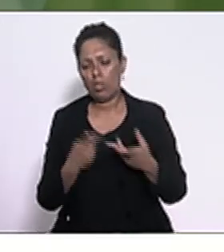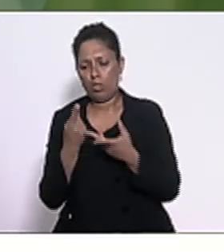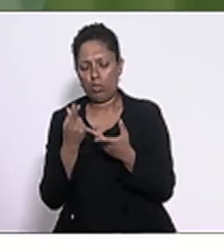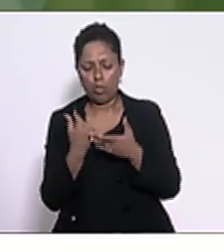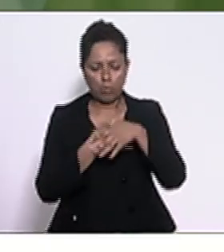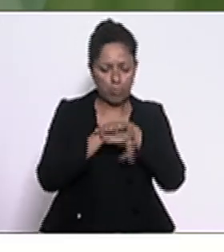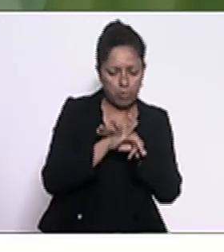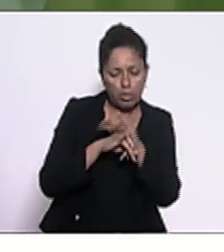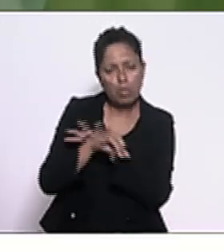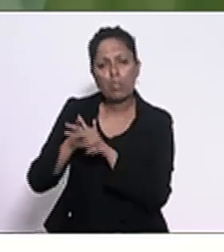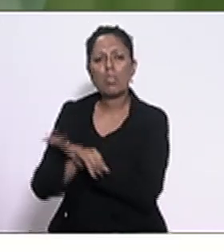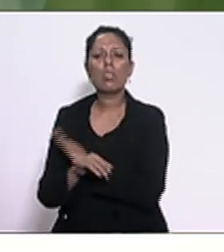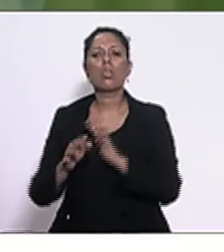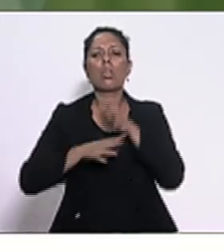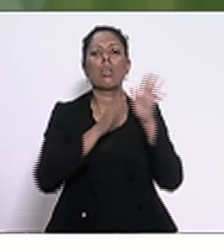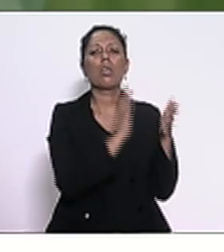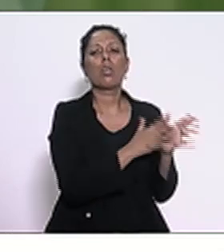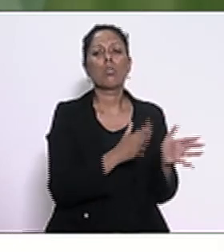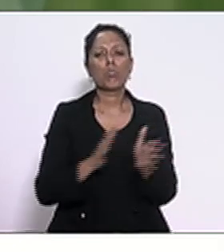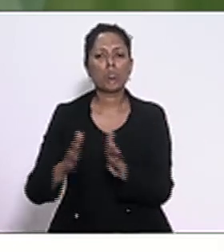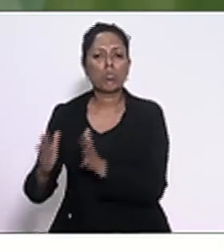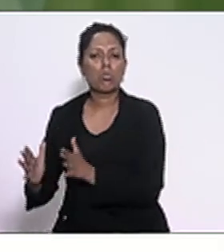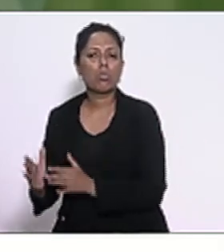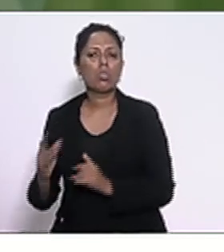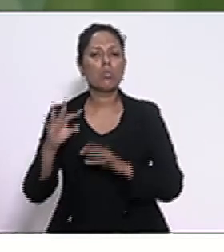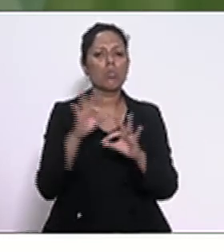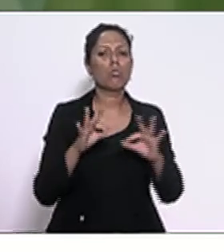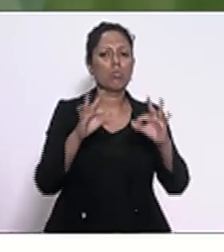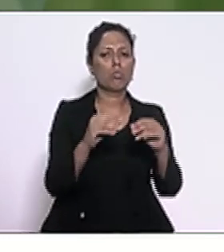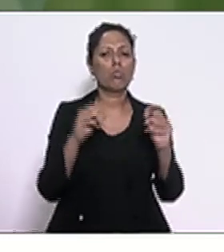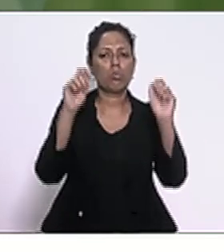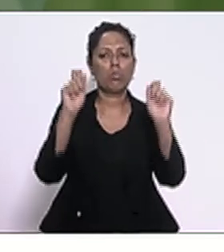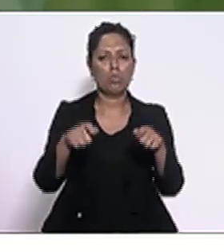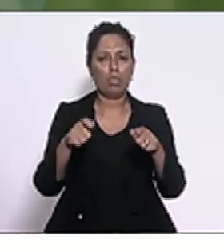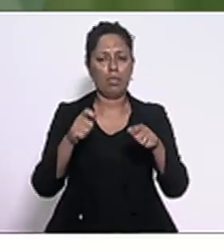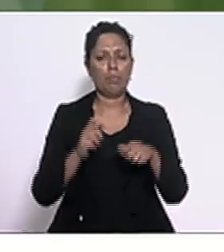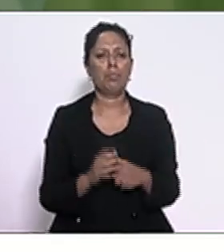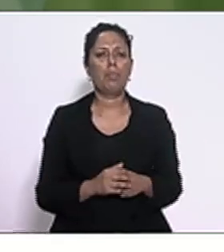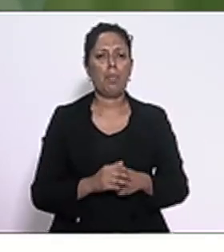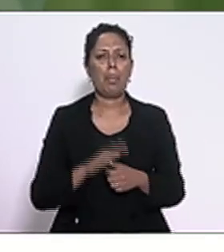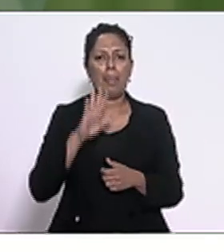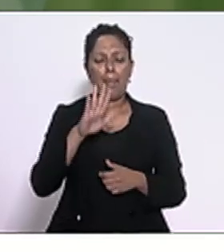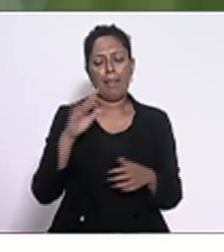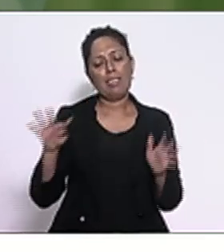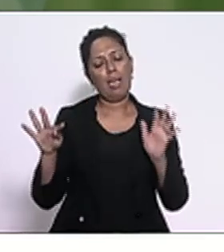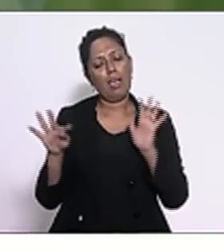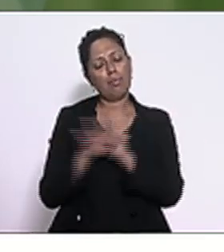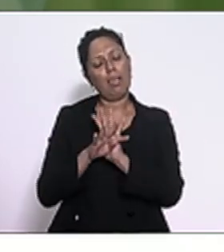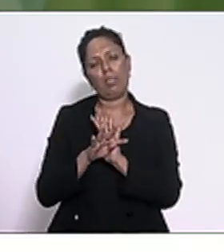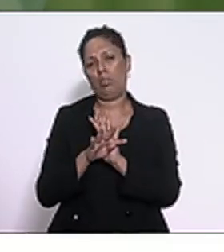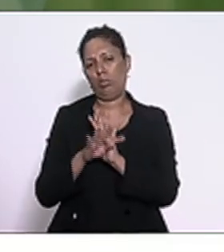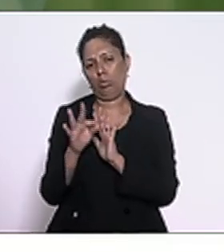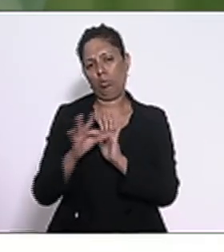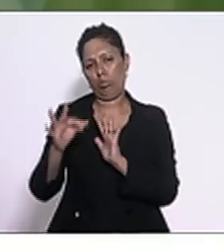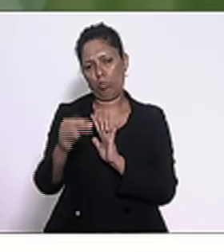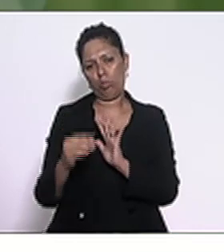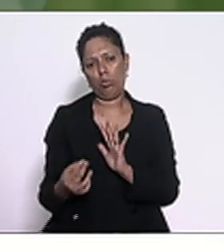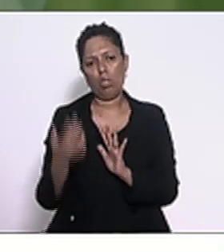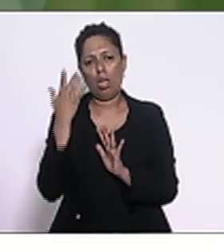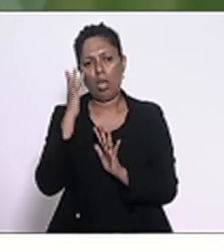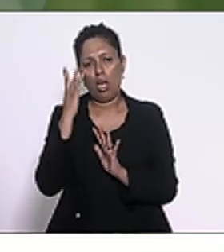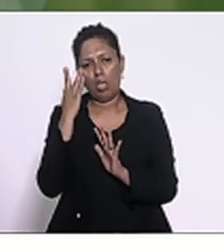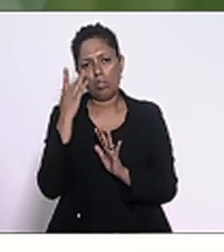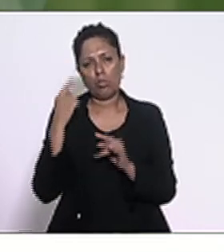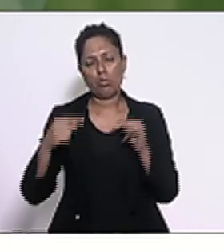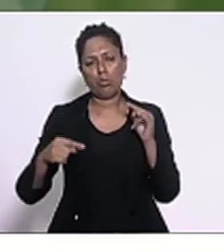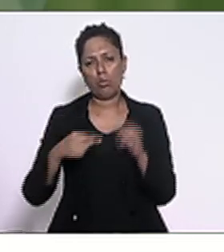e aí nós desenvolvemos, faz mapeamento de requisitos e por aí vai. Mas é uma questão mais técnica, que acho que não é